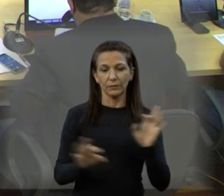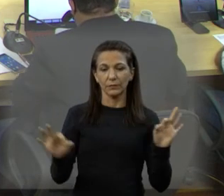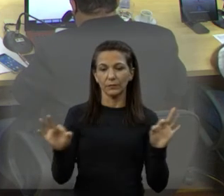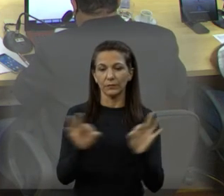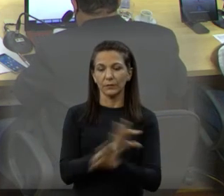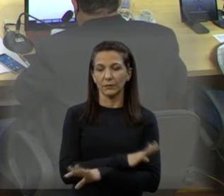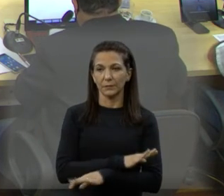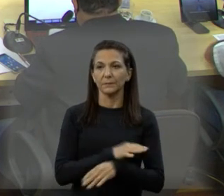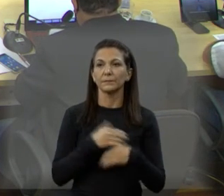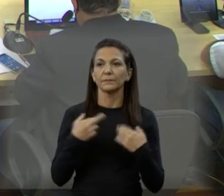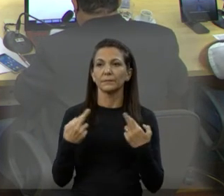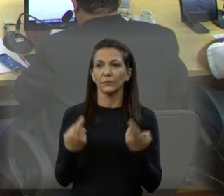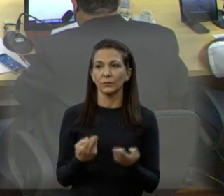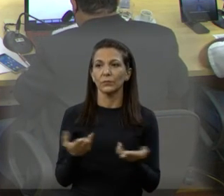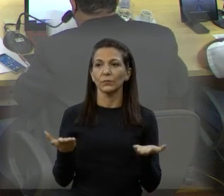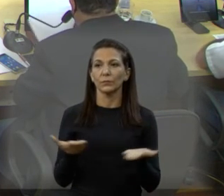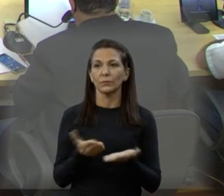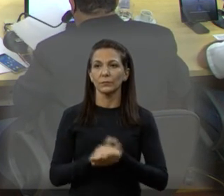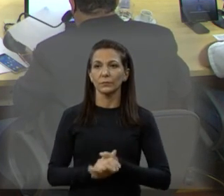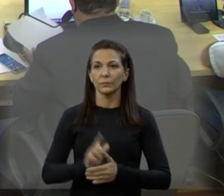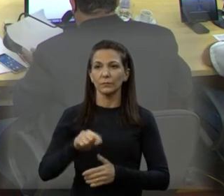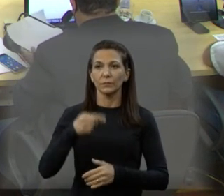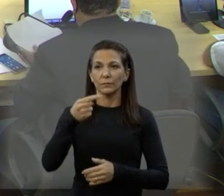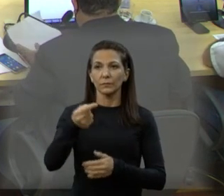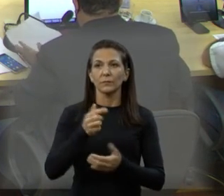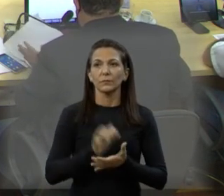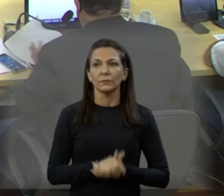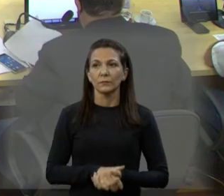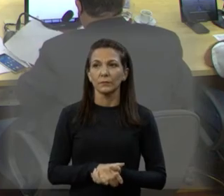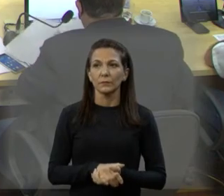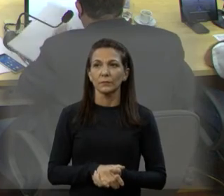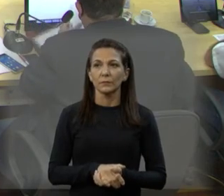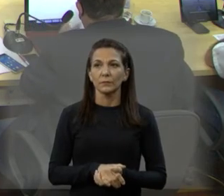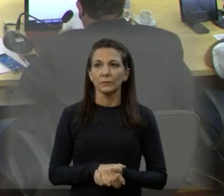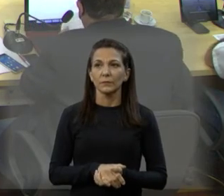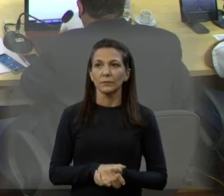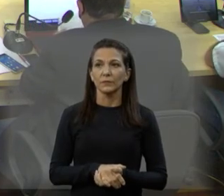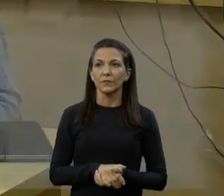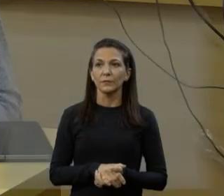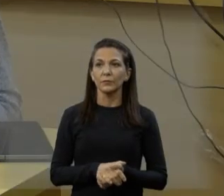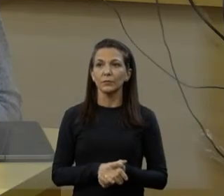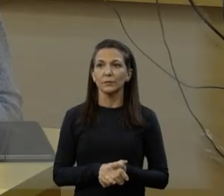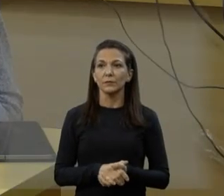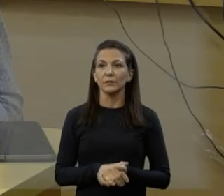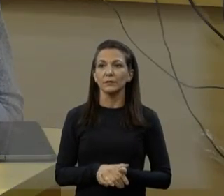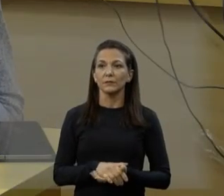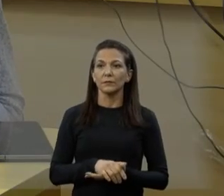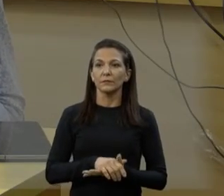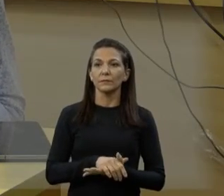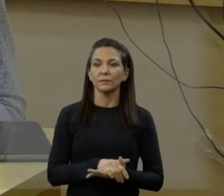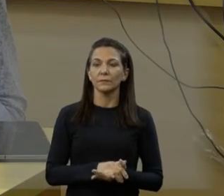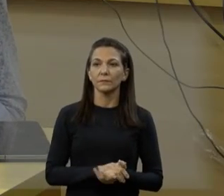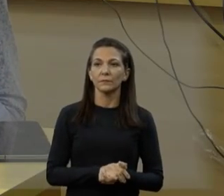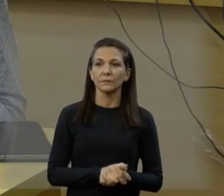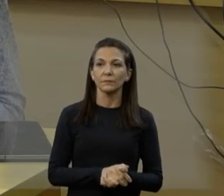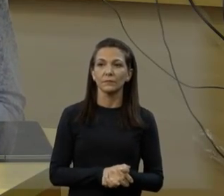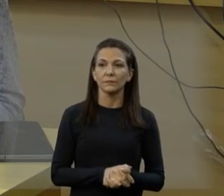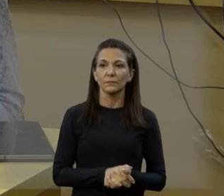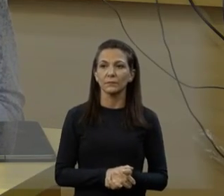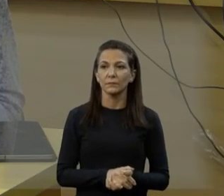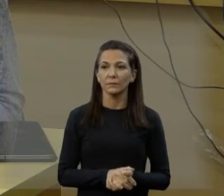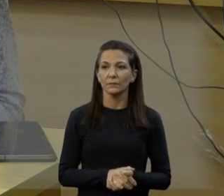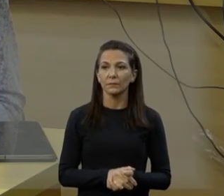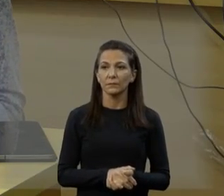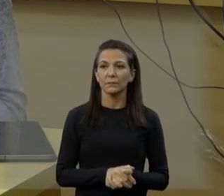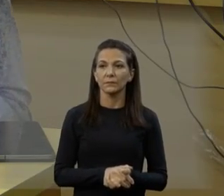também o próximo item E aí é só atualizar aqui